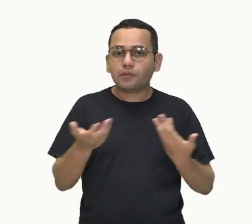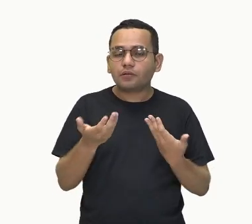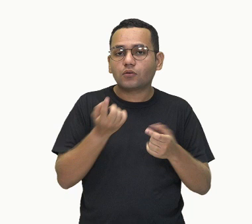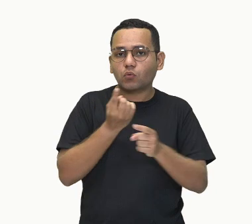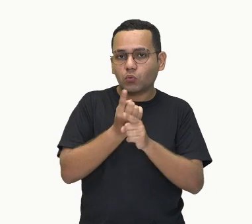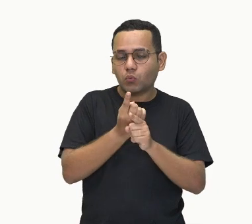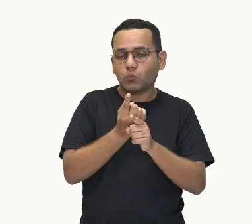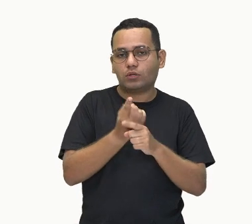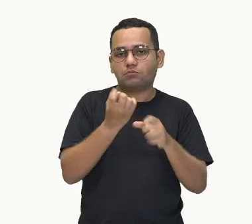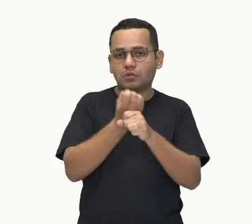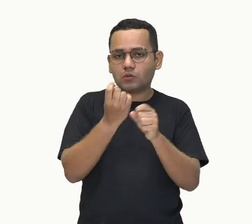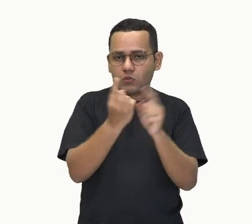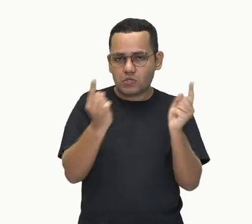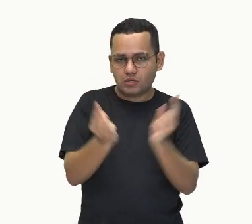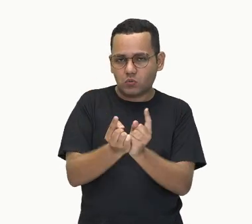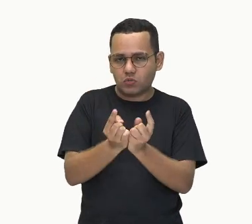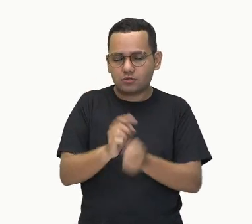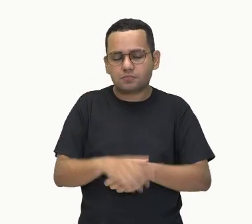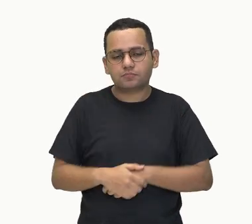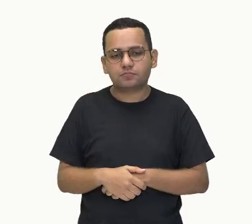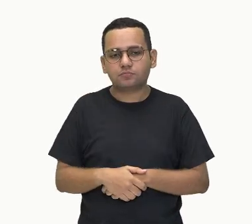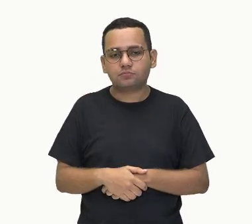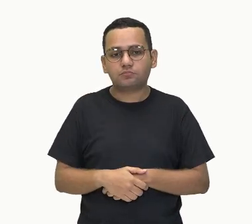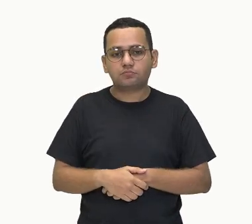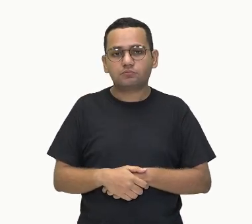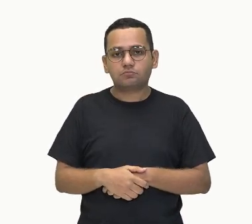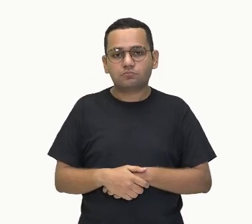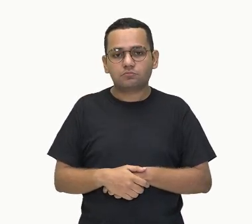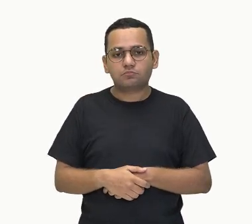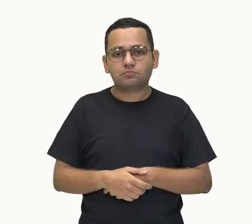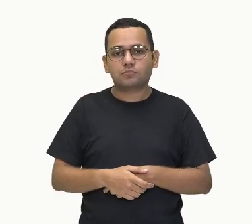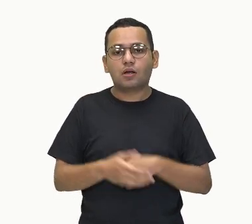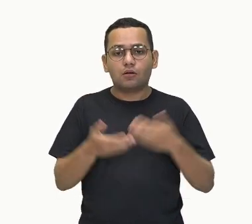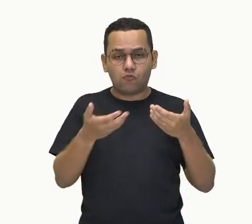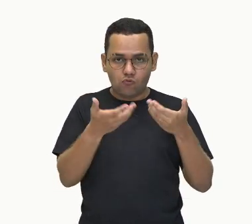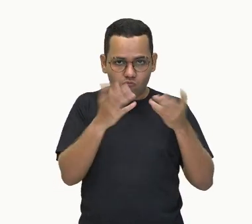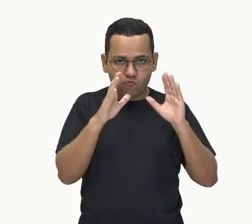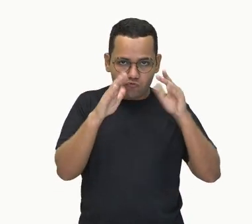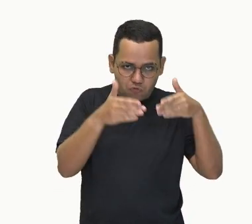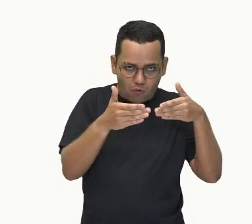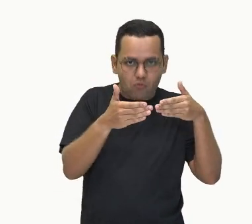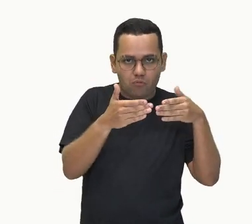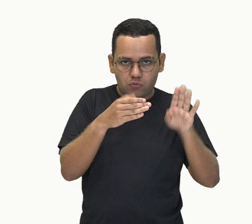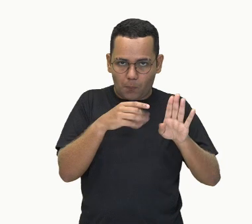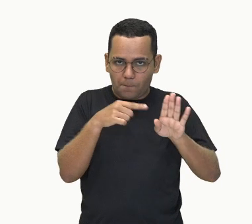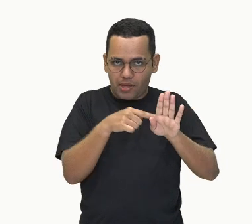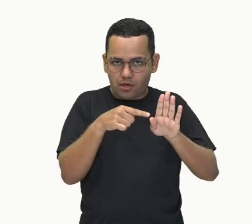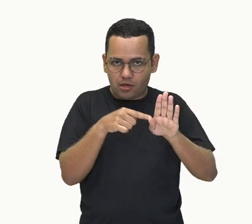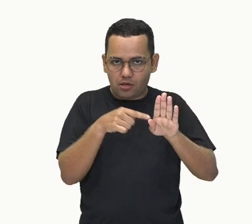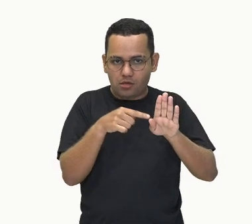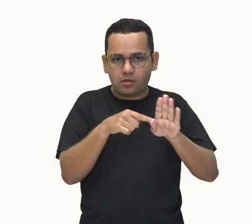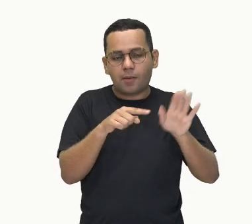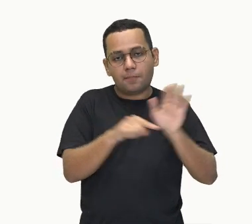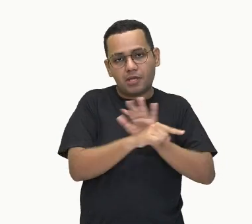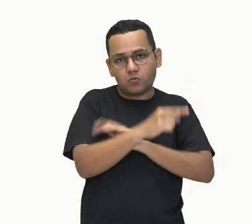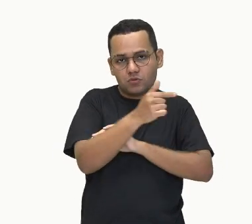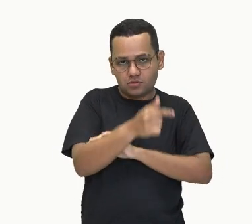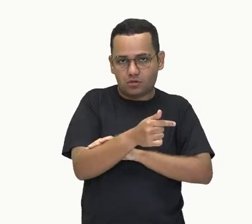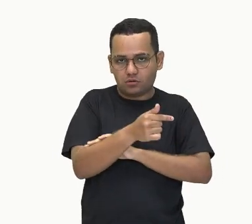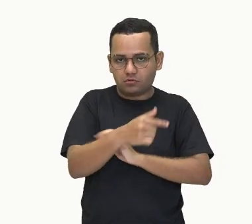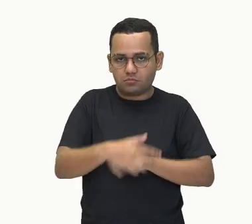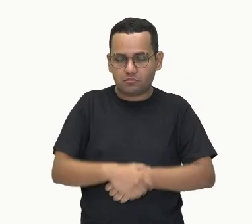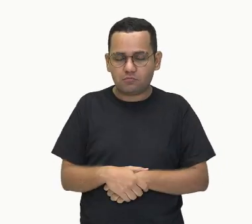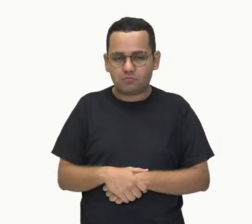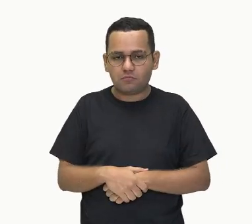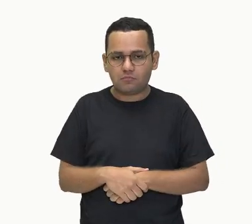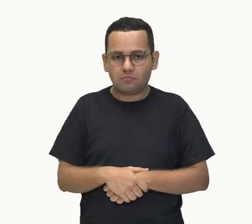Então, eu vou olhar aqui, ó, para o valor de b, que nesse caso aqui é o menos 7, tá